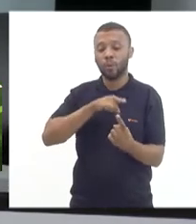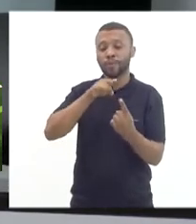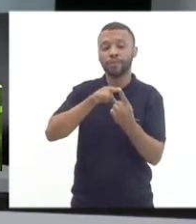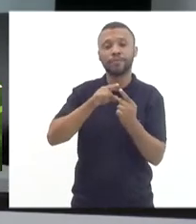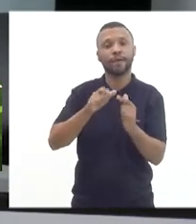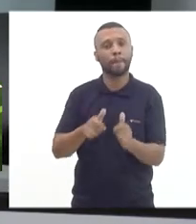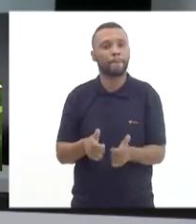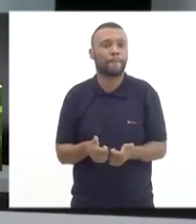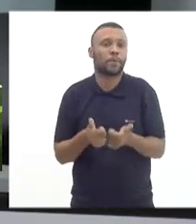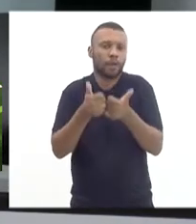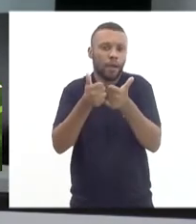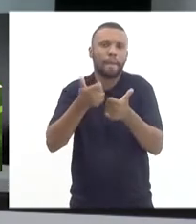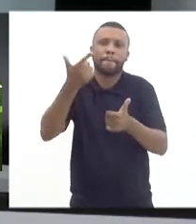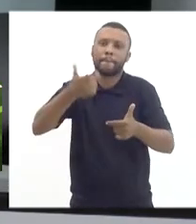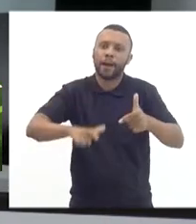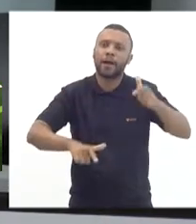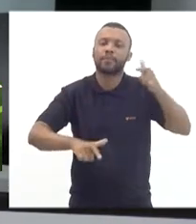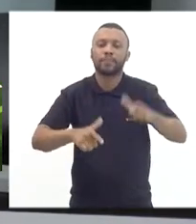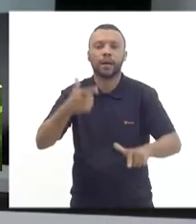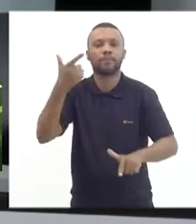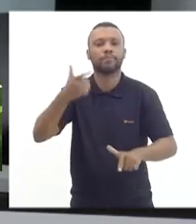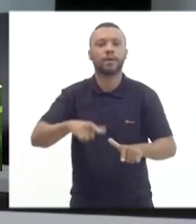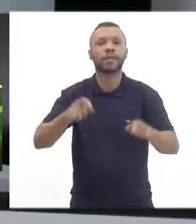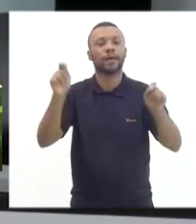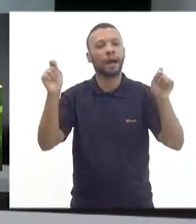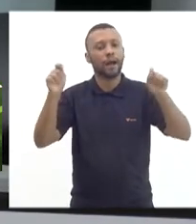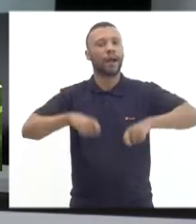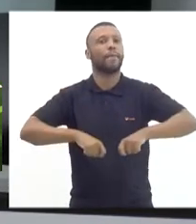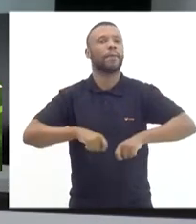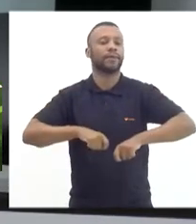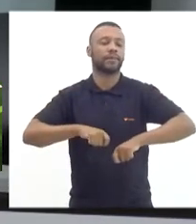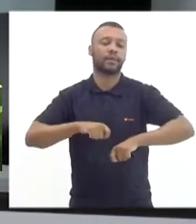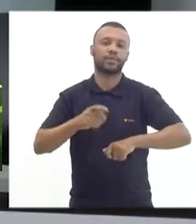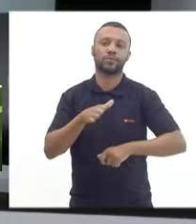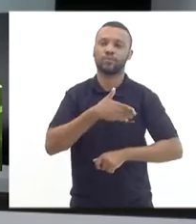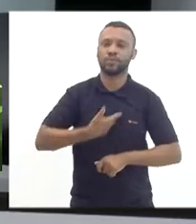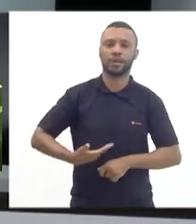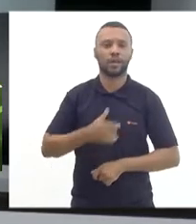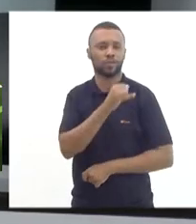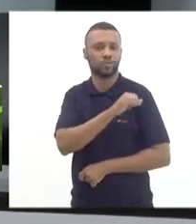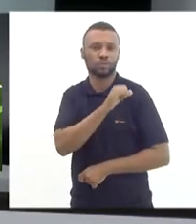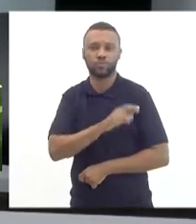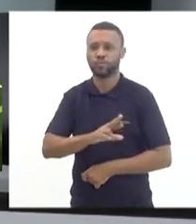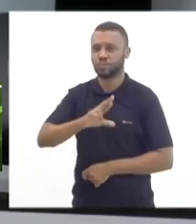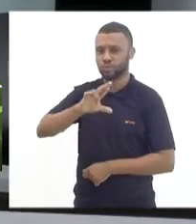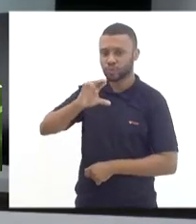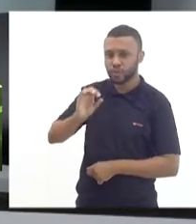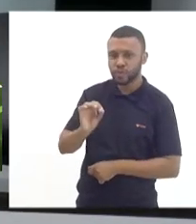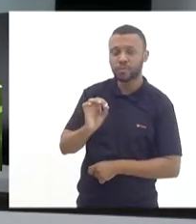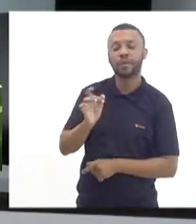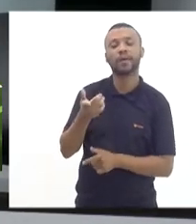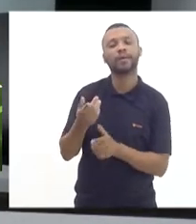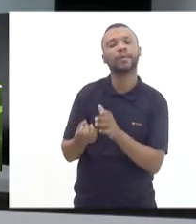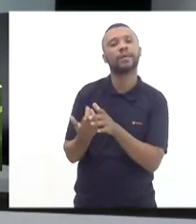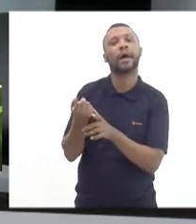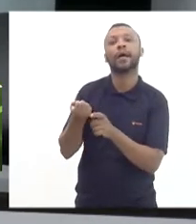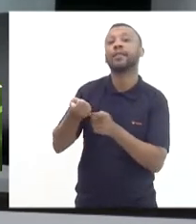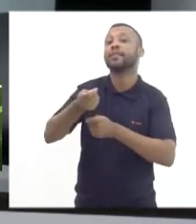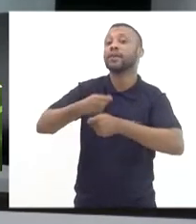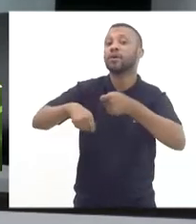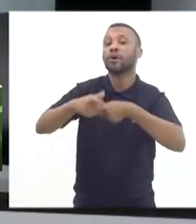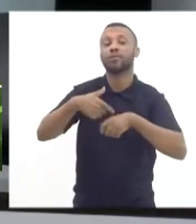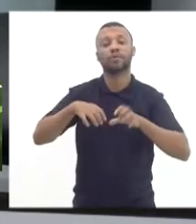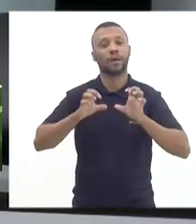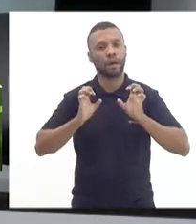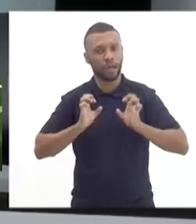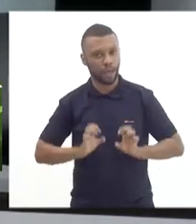melhorar ainda mais a capacidade do Estado do Rio de Janeiro em ter negócios éticos, programa